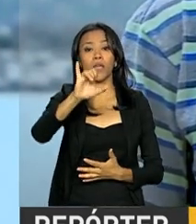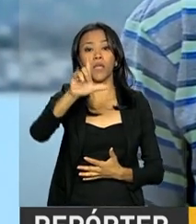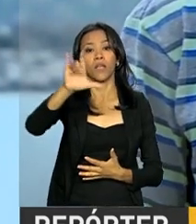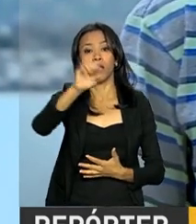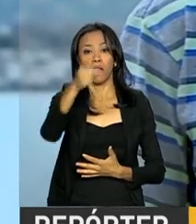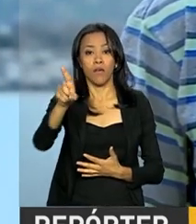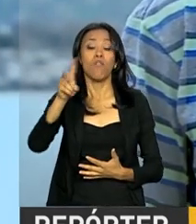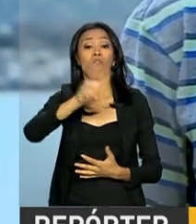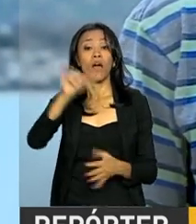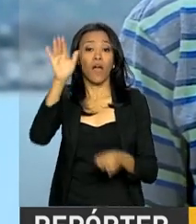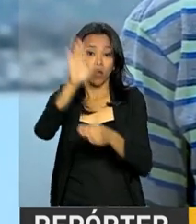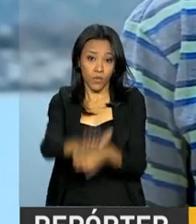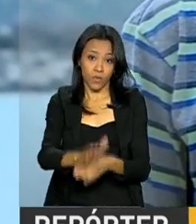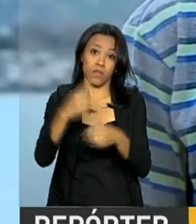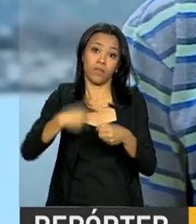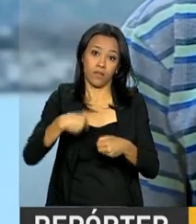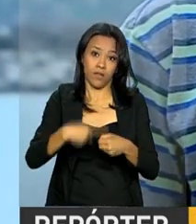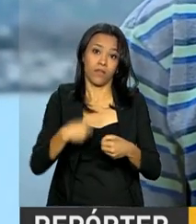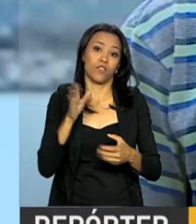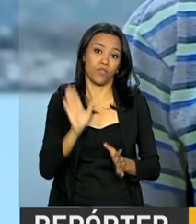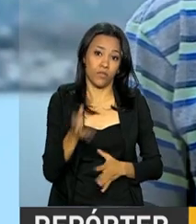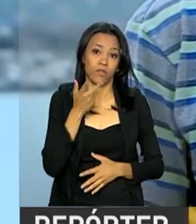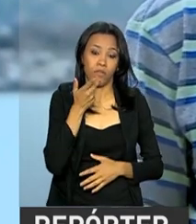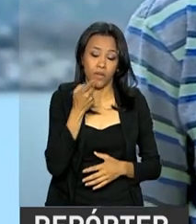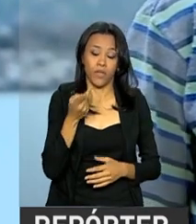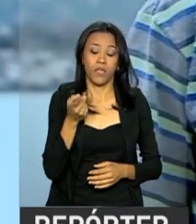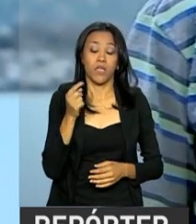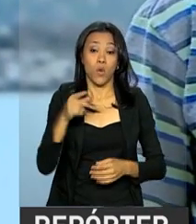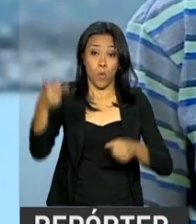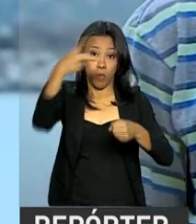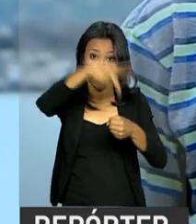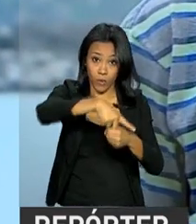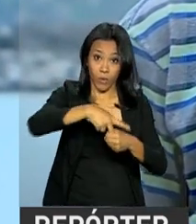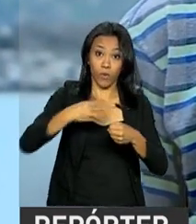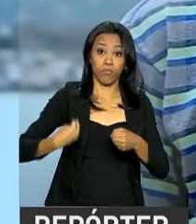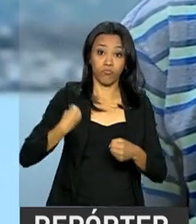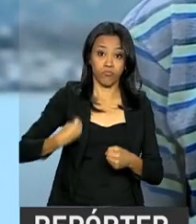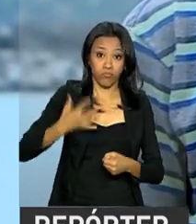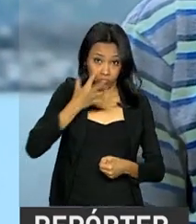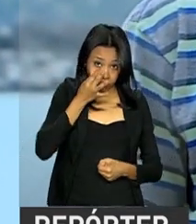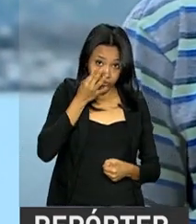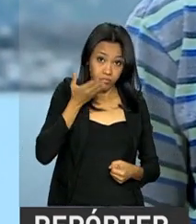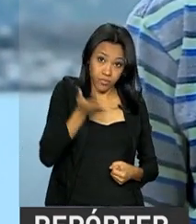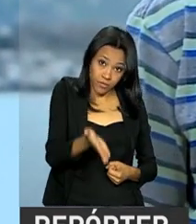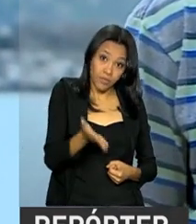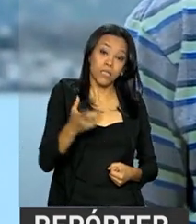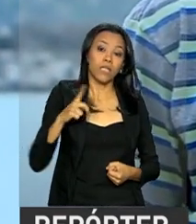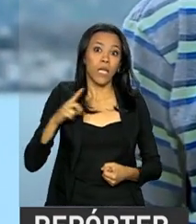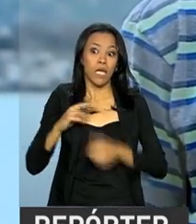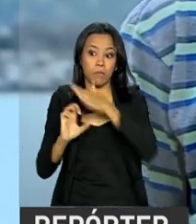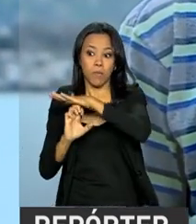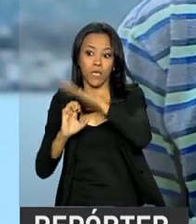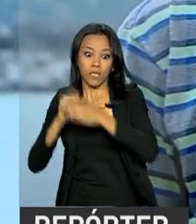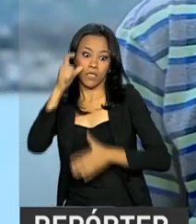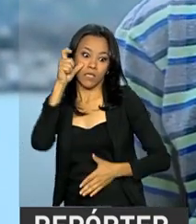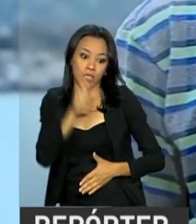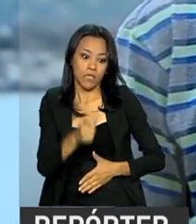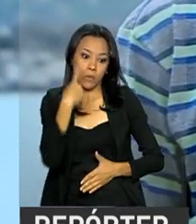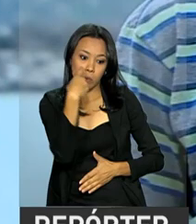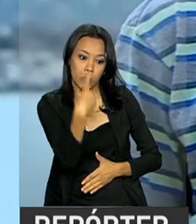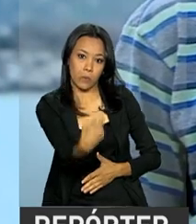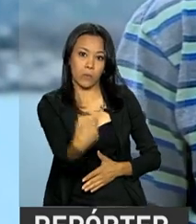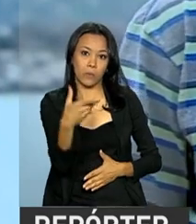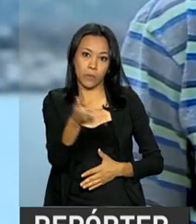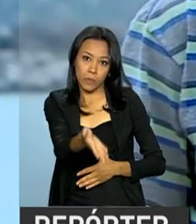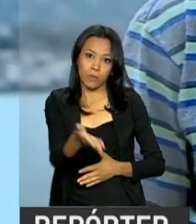né? Porque, como eu falei, né? O petróleo está lá e tem empresas querendo explorar, né? A